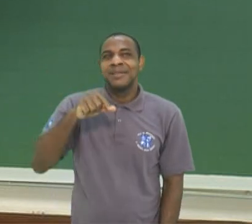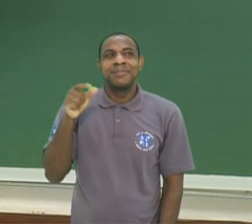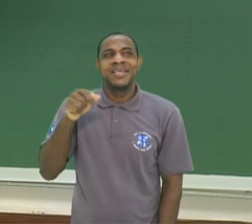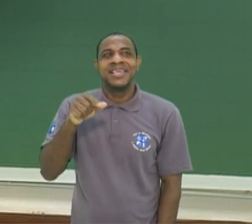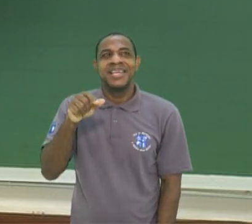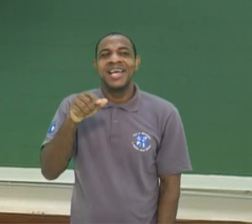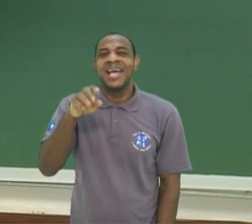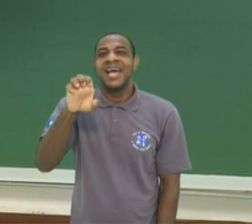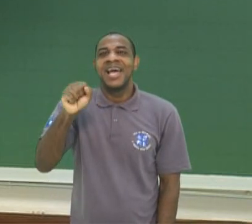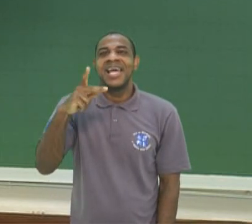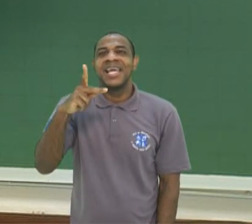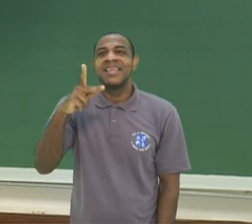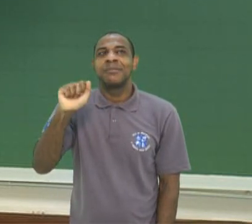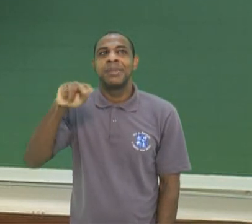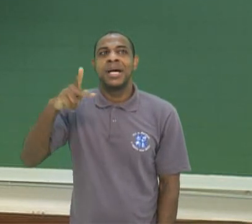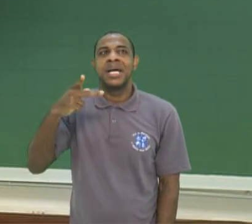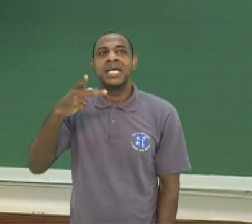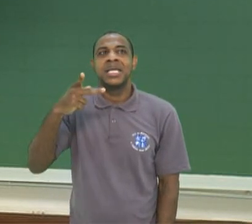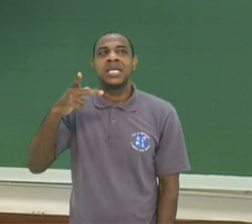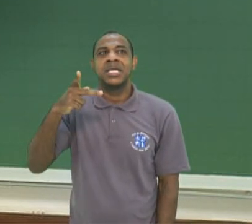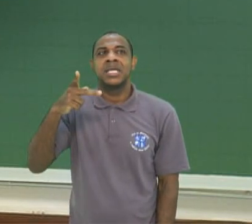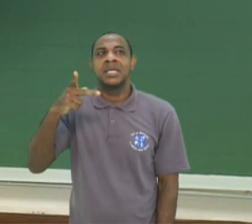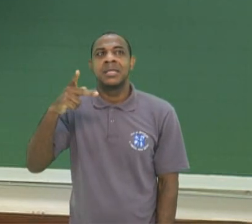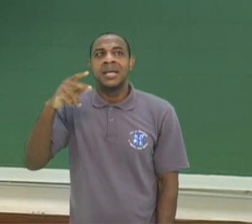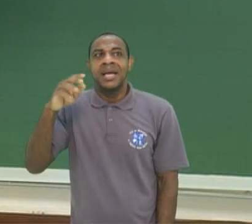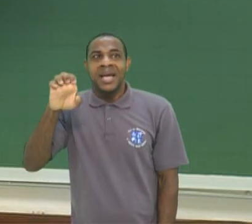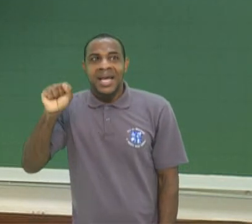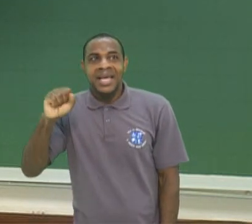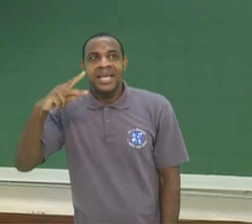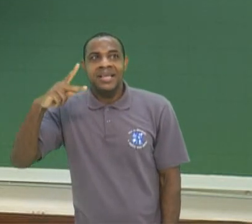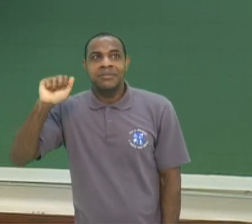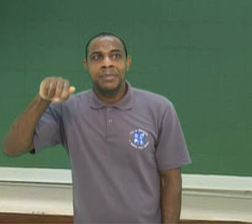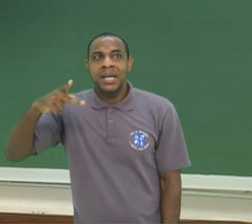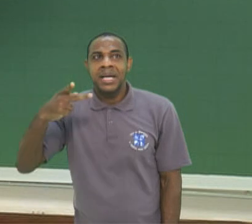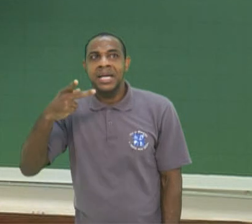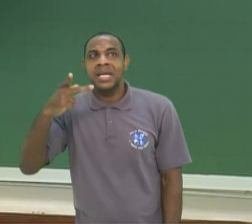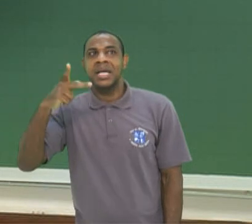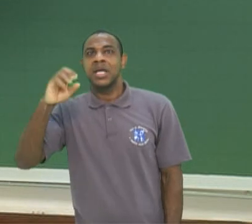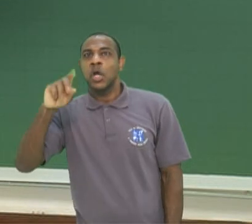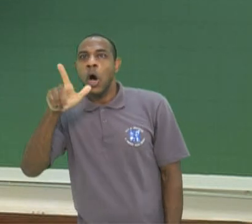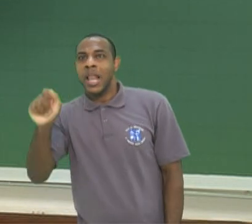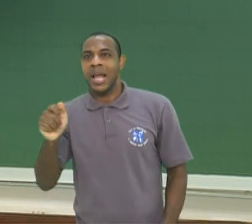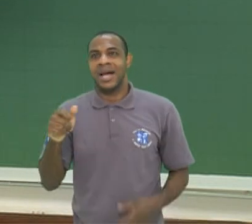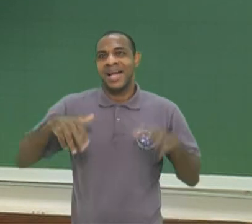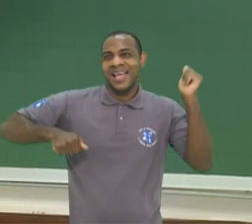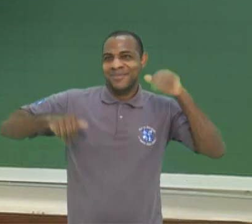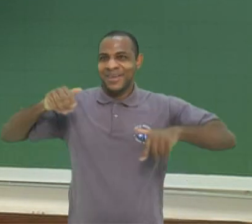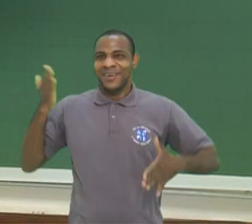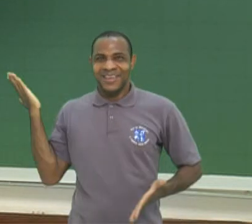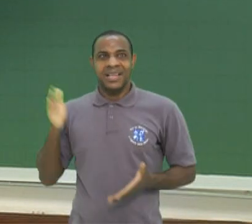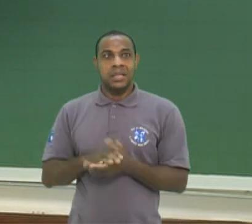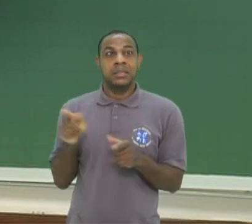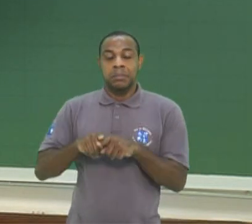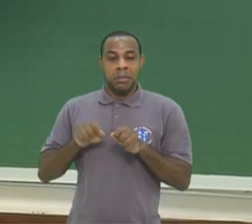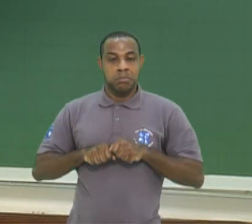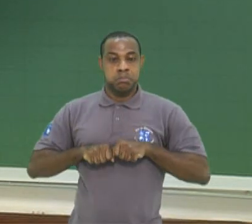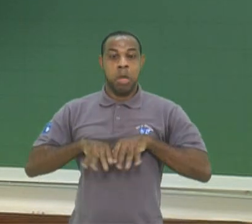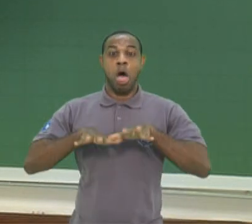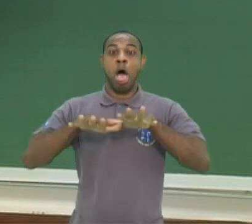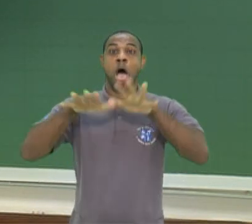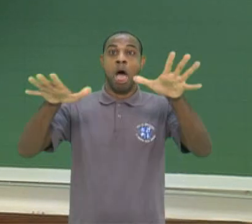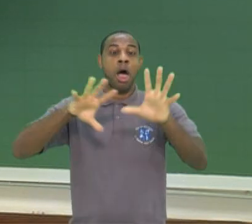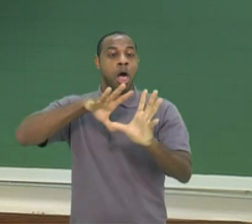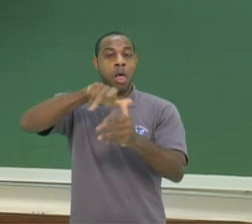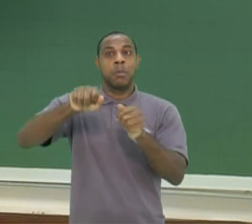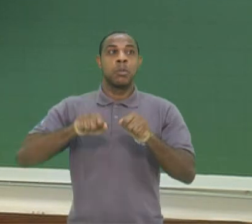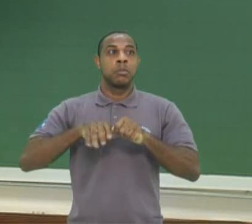como o próprio nome sugere, por ter sido considerada uma pandemia, ela alcançou o mundo como um todo.